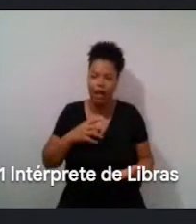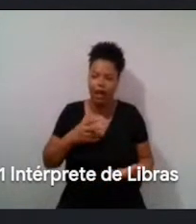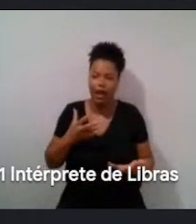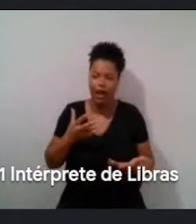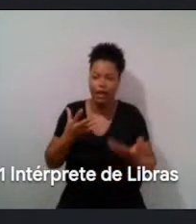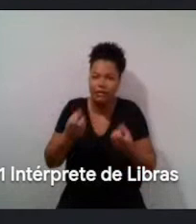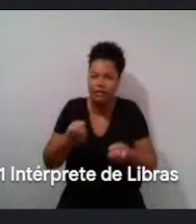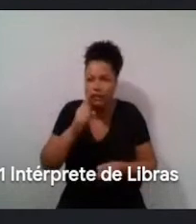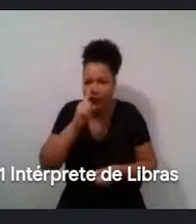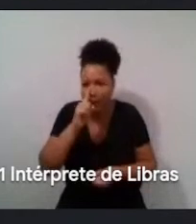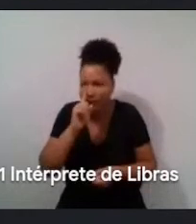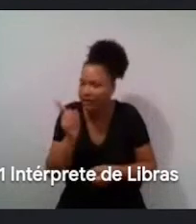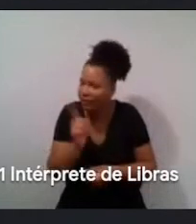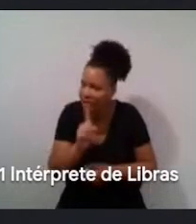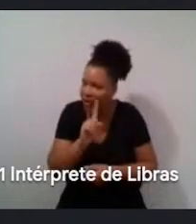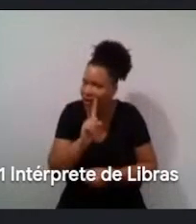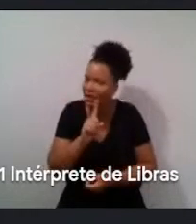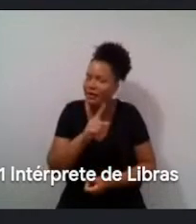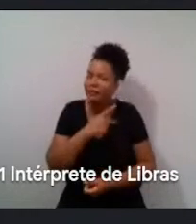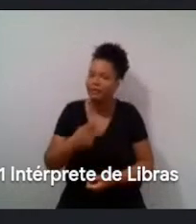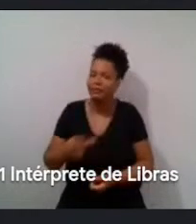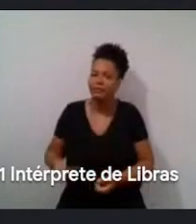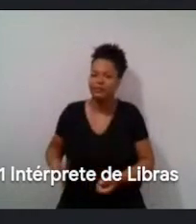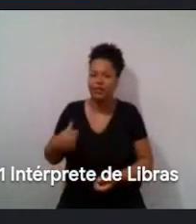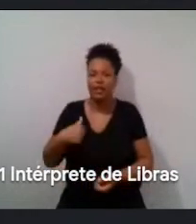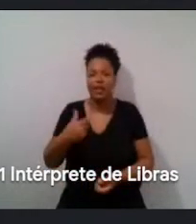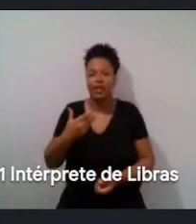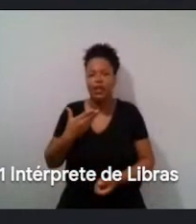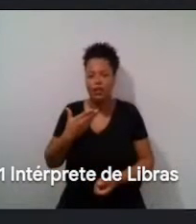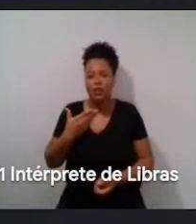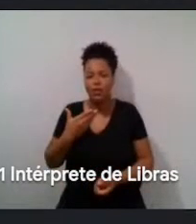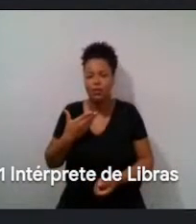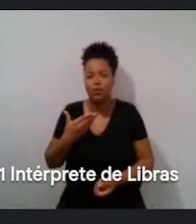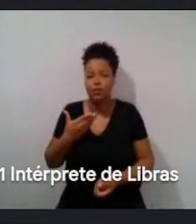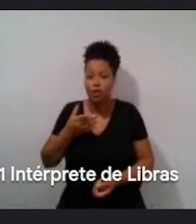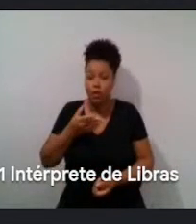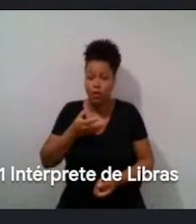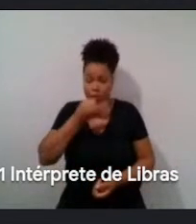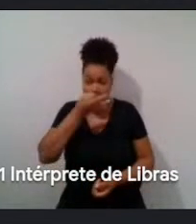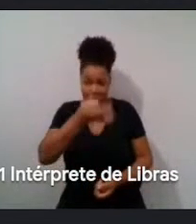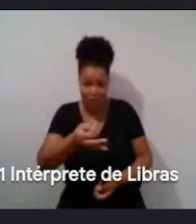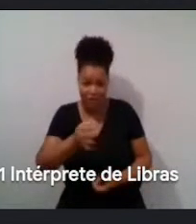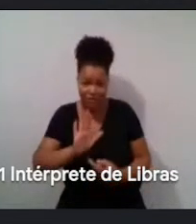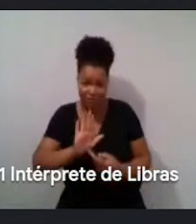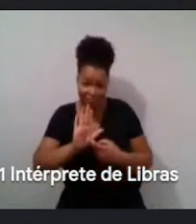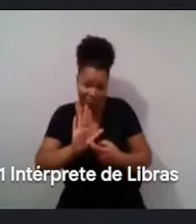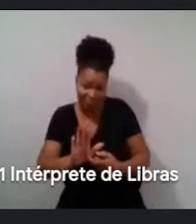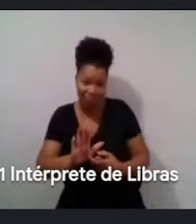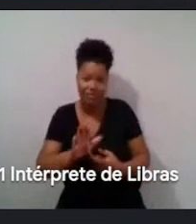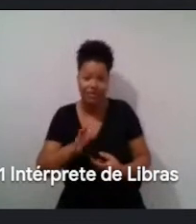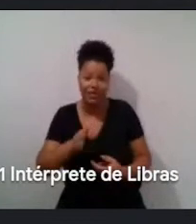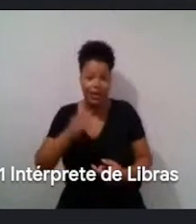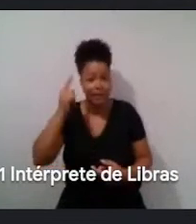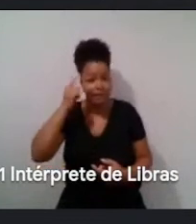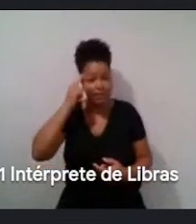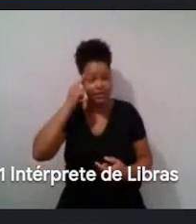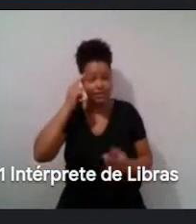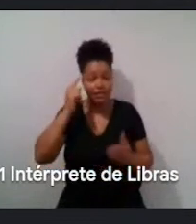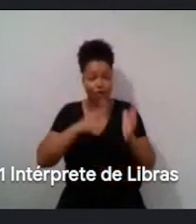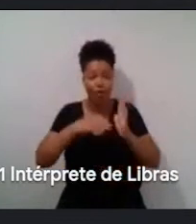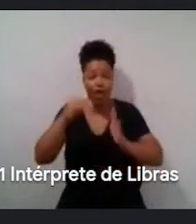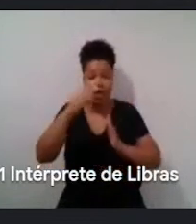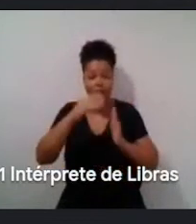presidente. Até quando eu me manifestei, é justamente pensando nesse calendário de a partir de agosto,